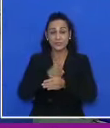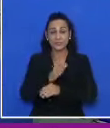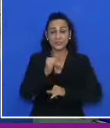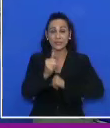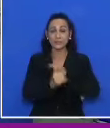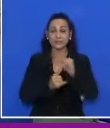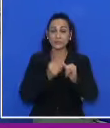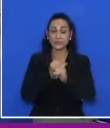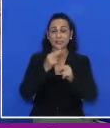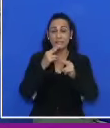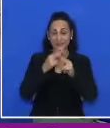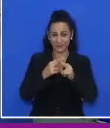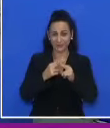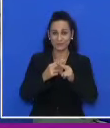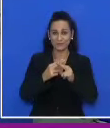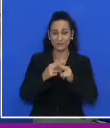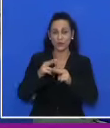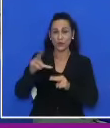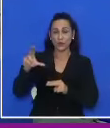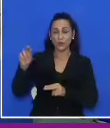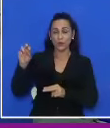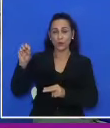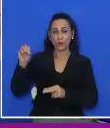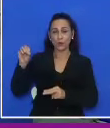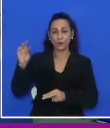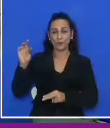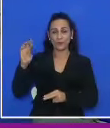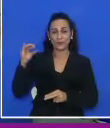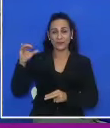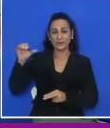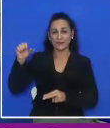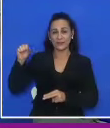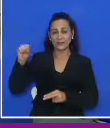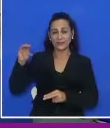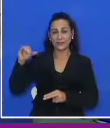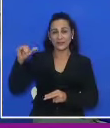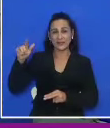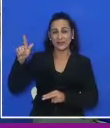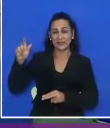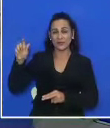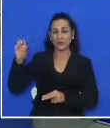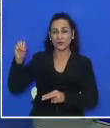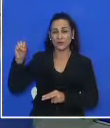a página da Caixa na internet, loterias.caixa.gov.br.